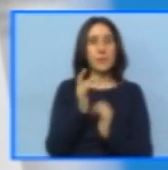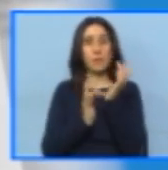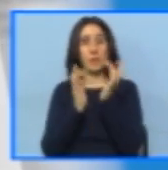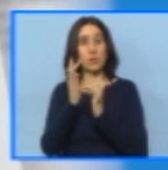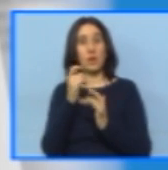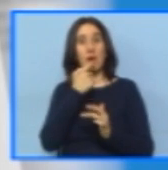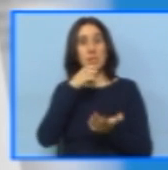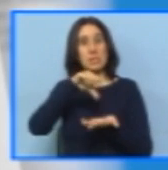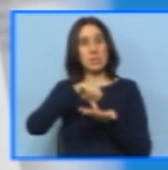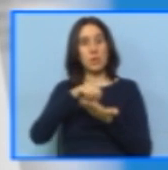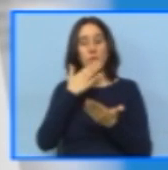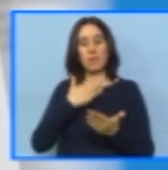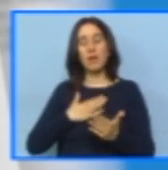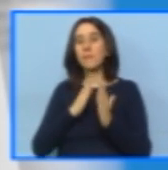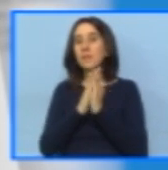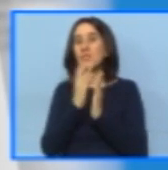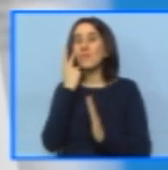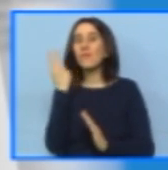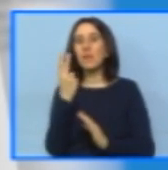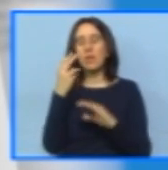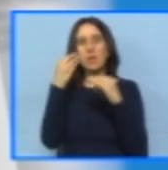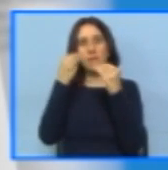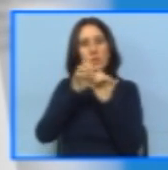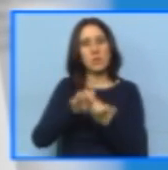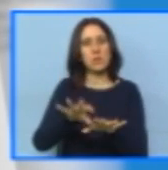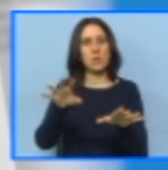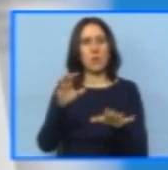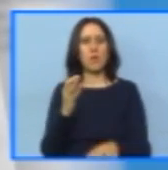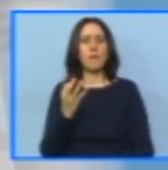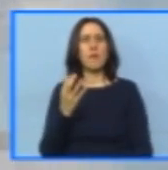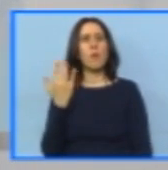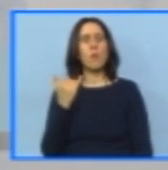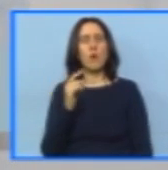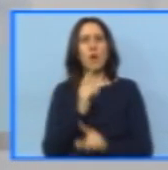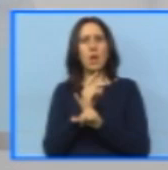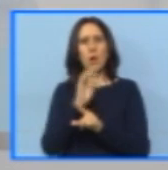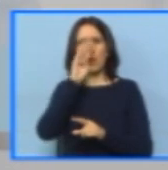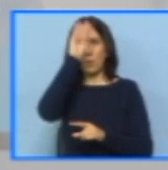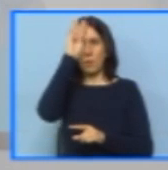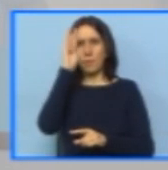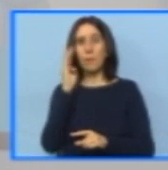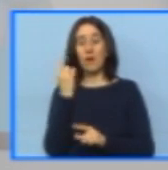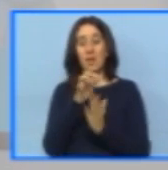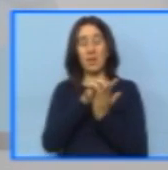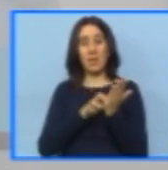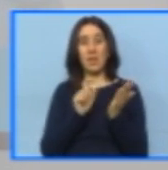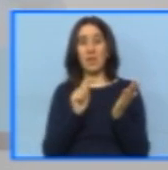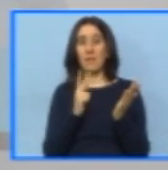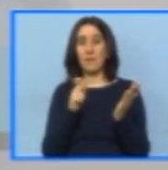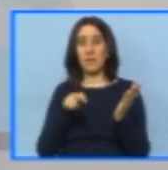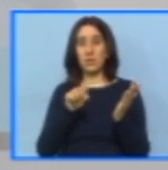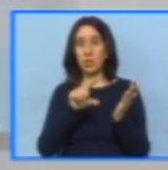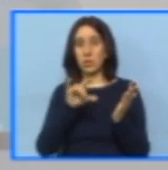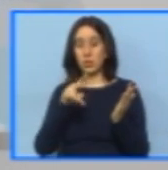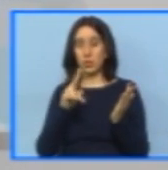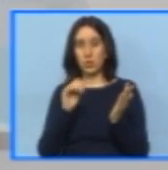estar no centro da vida da Igreja e da evangelização. Ainda o Papa na Evangelho Gaudium e estes últimos documentos